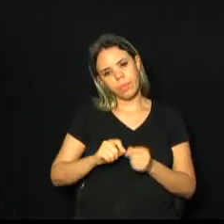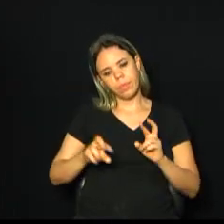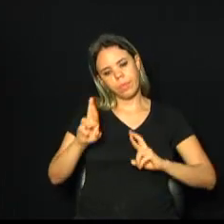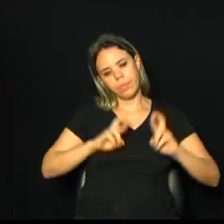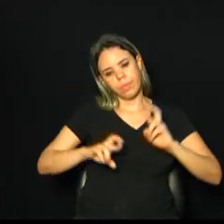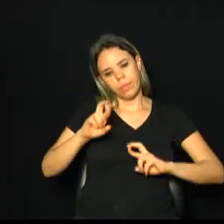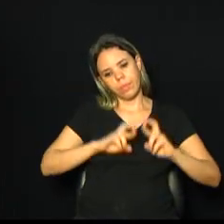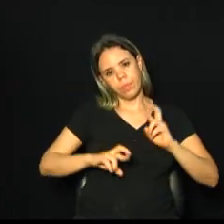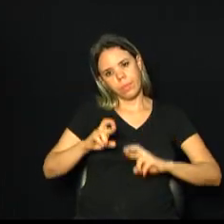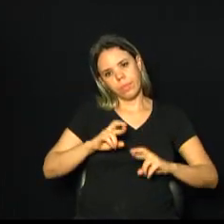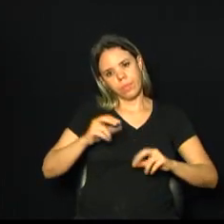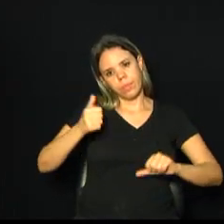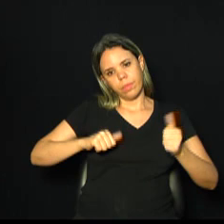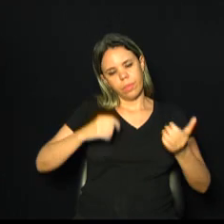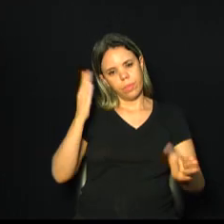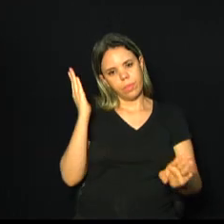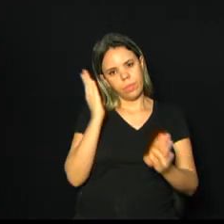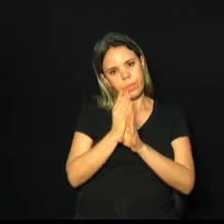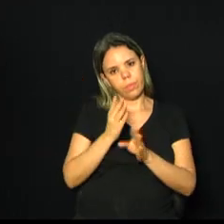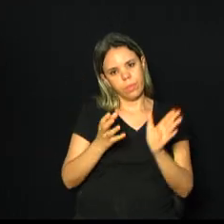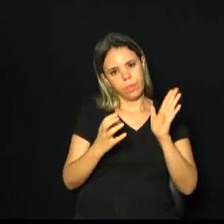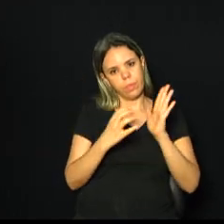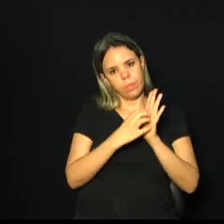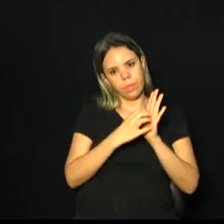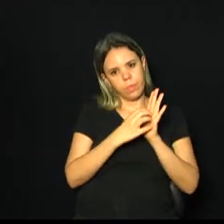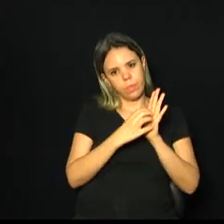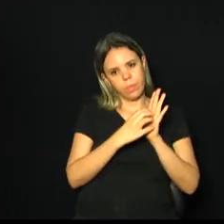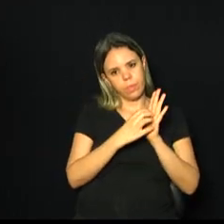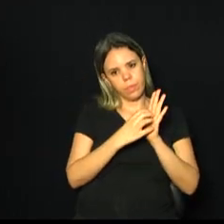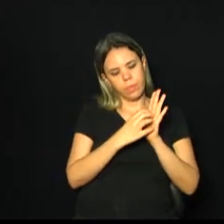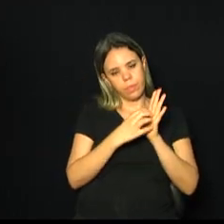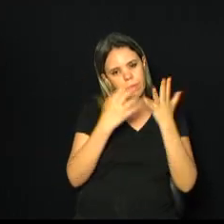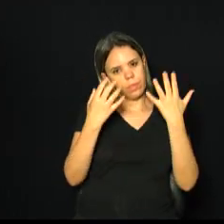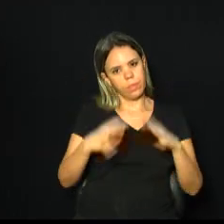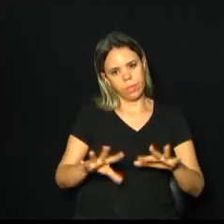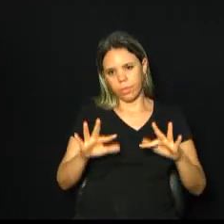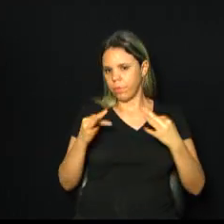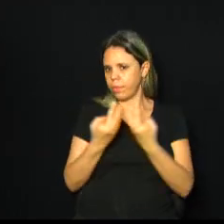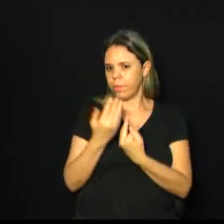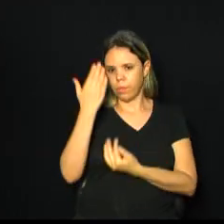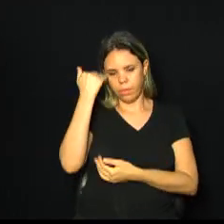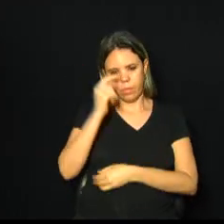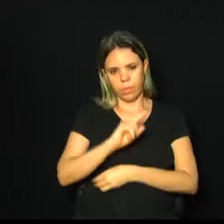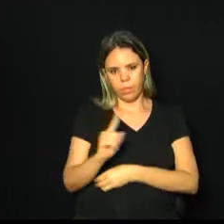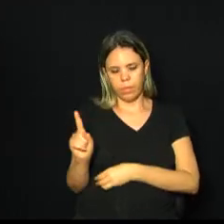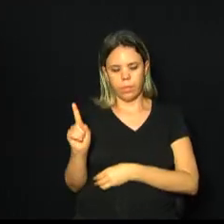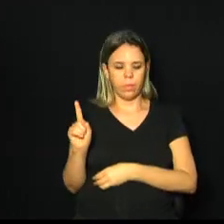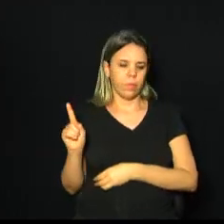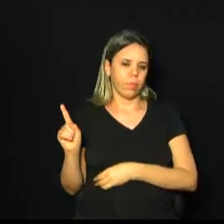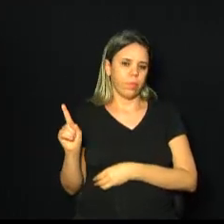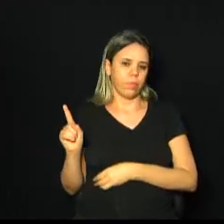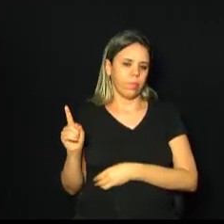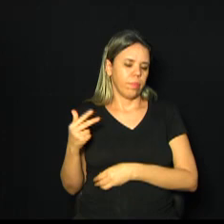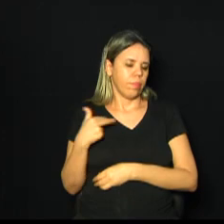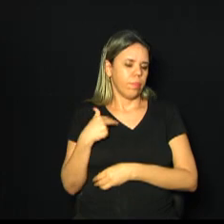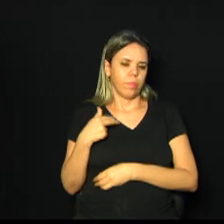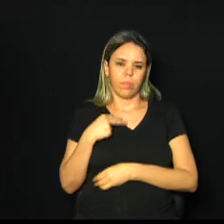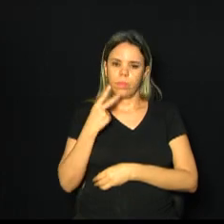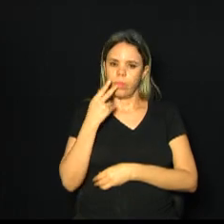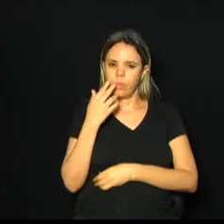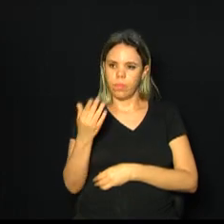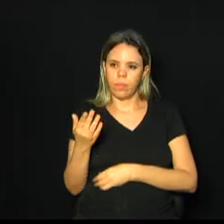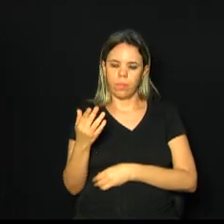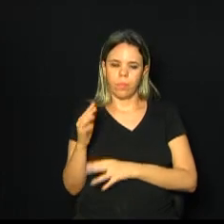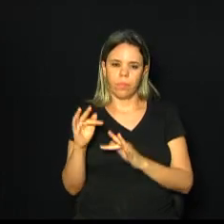é diagnosticado que ele está com AIDS, mas ele não quer que a sua família saiba. Então, eu não posso deixar com